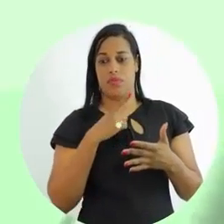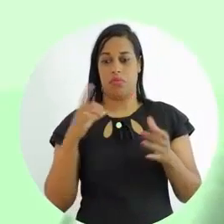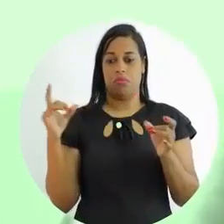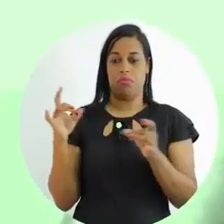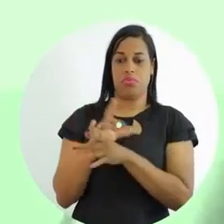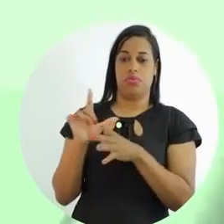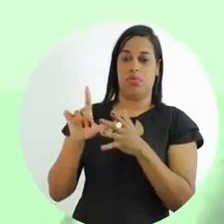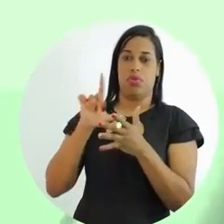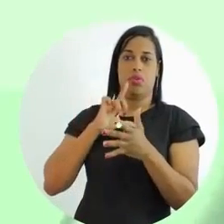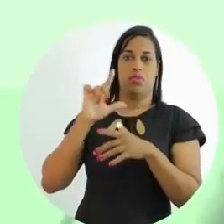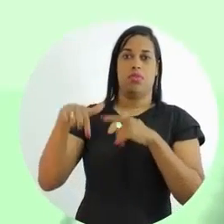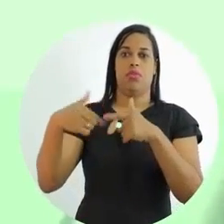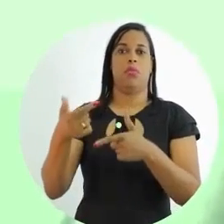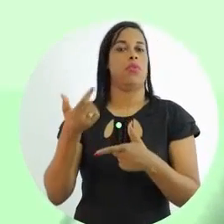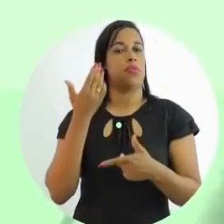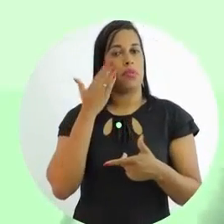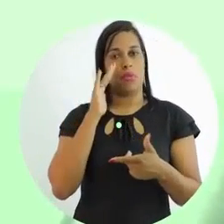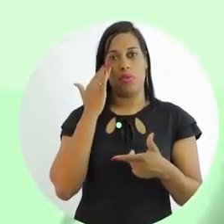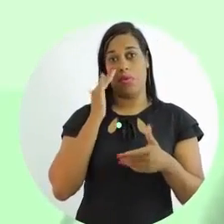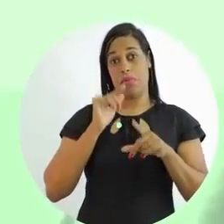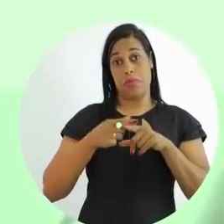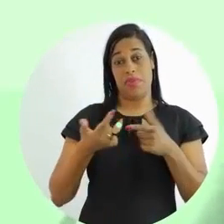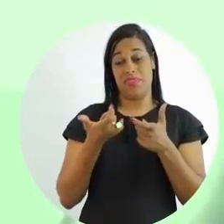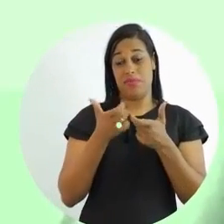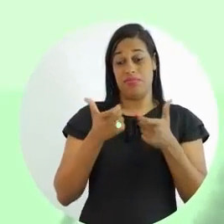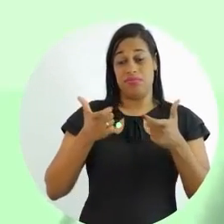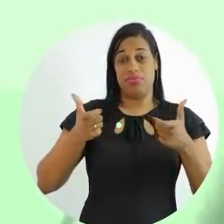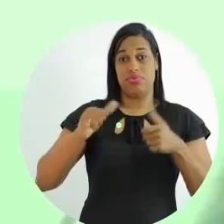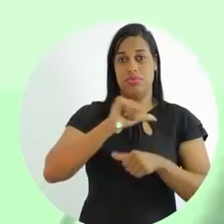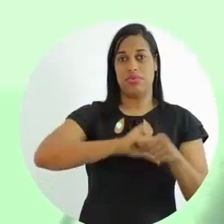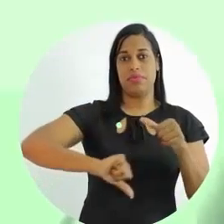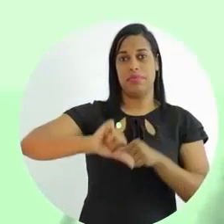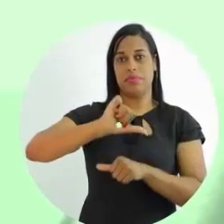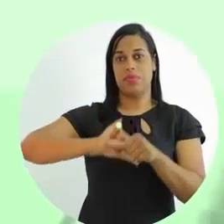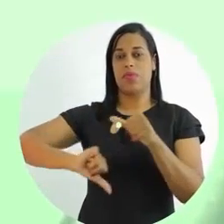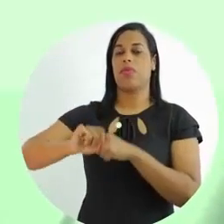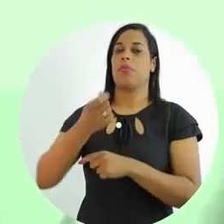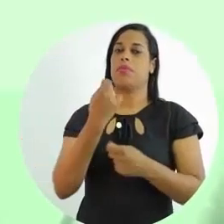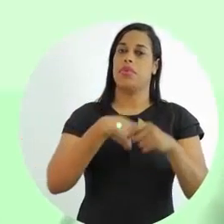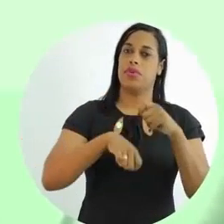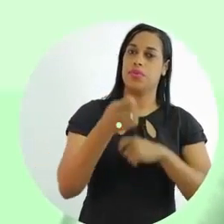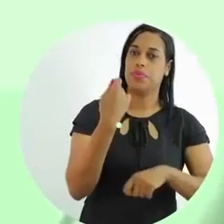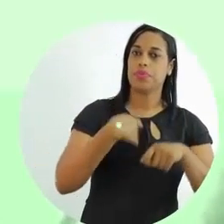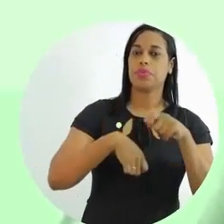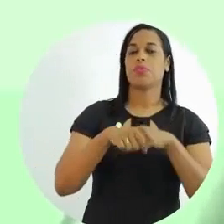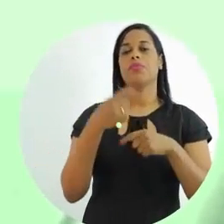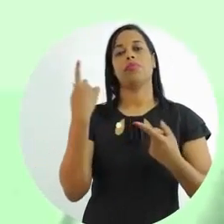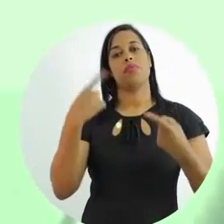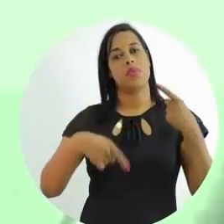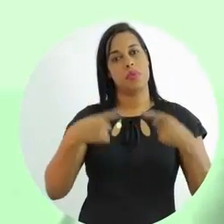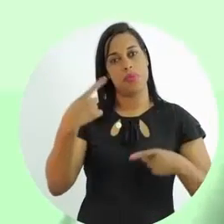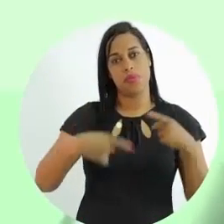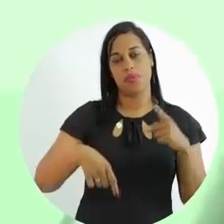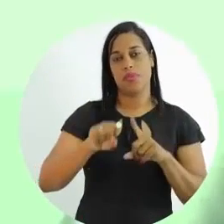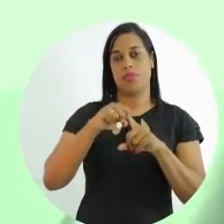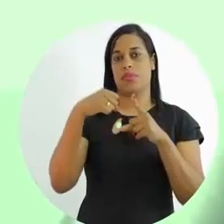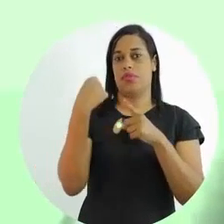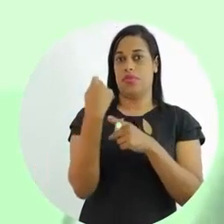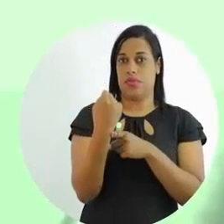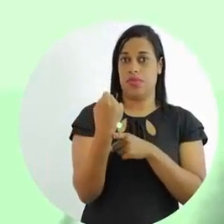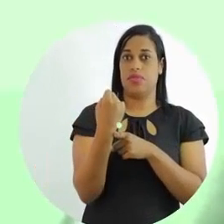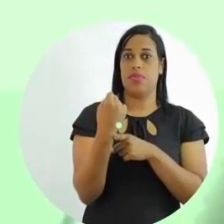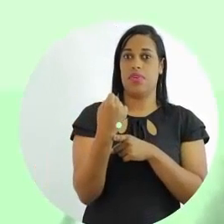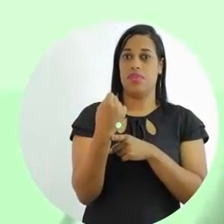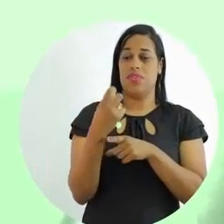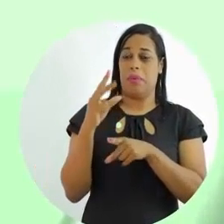concluiu antes ou depois, mas é um período de grandes reformas econômicas, políticas, sociais,